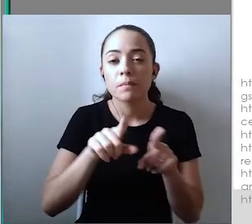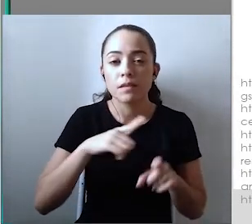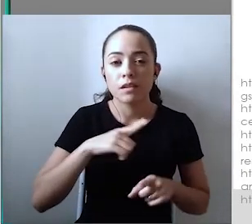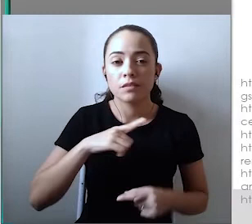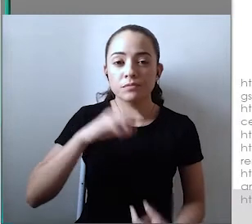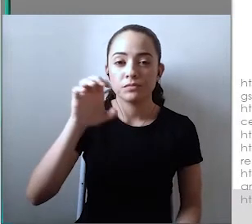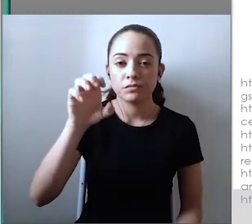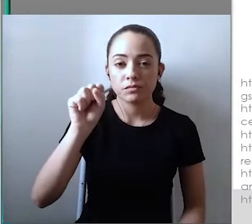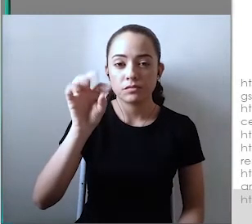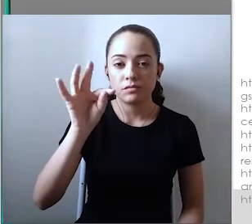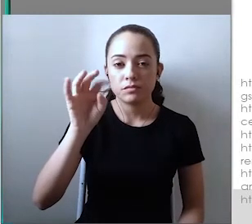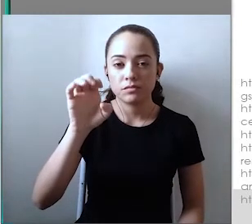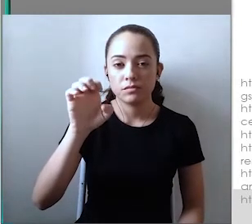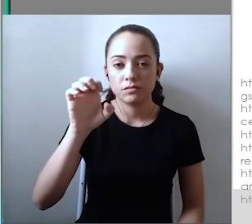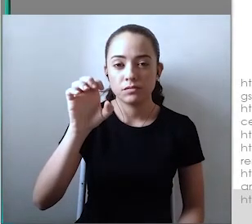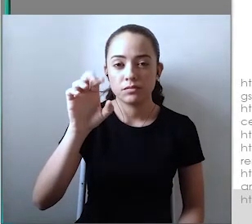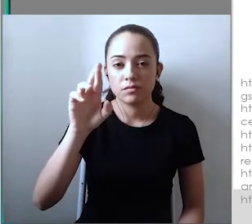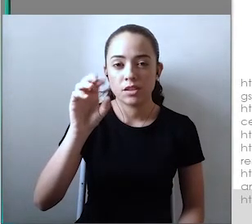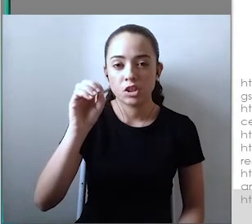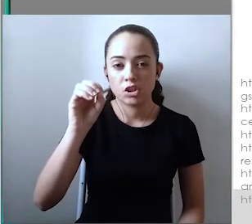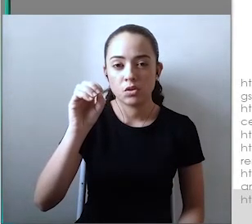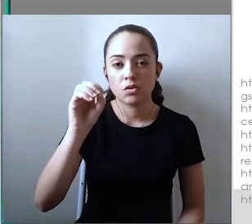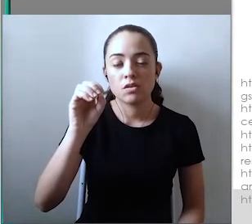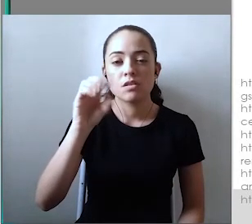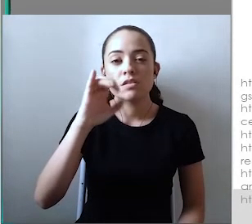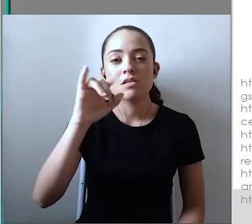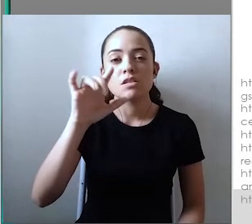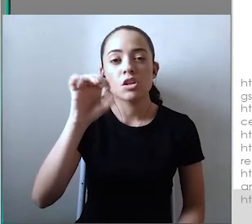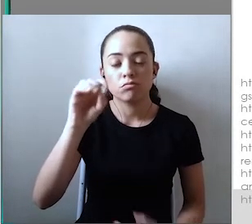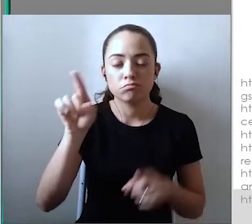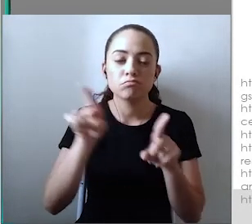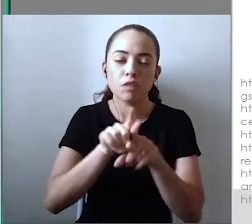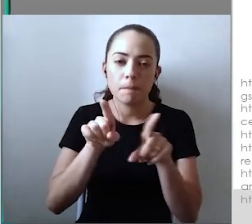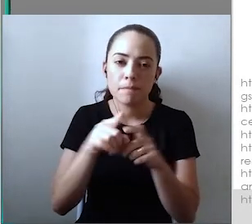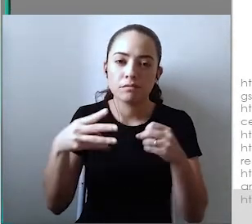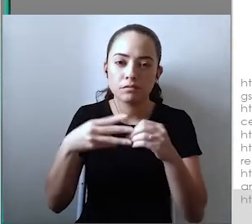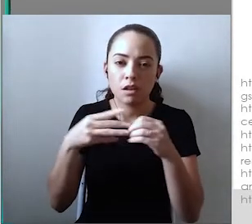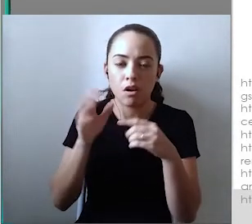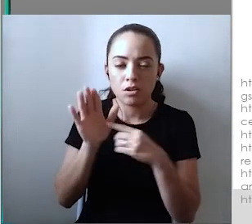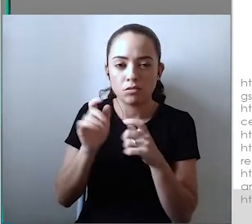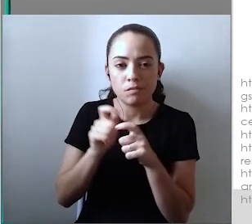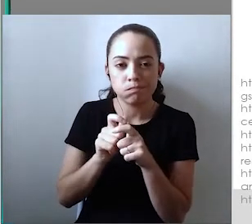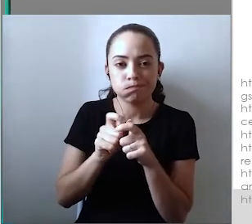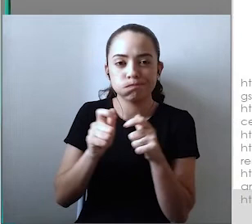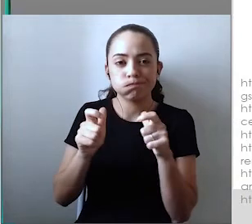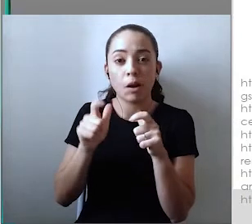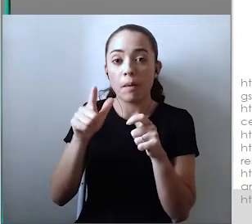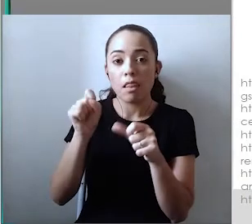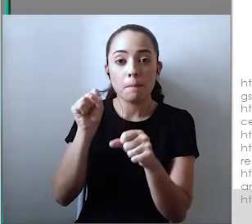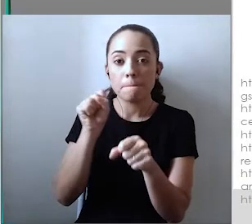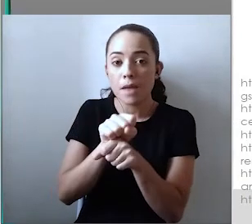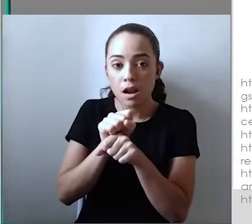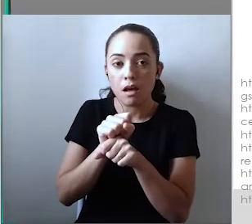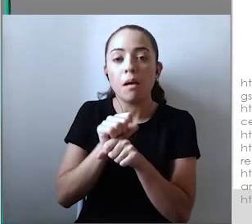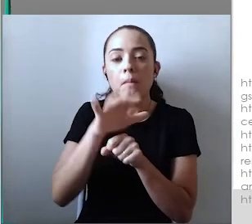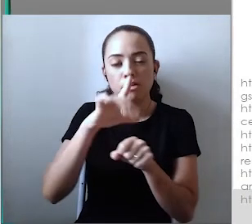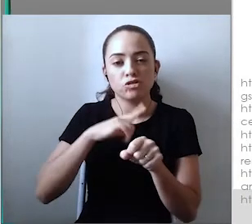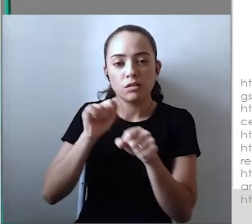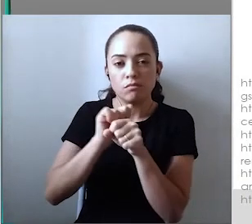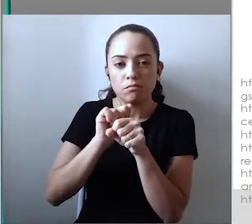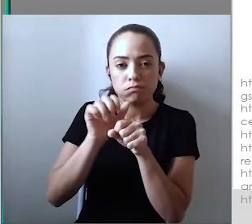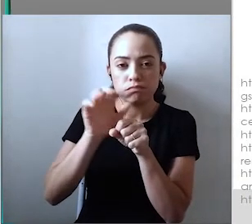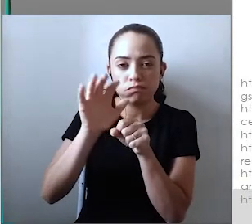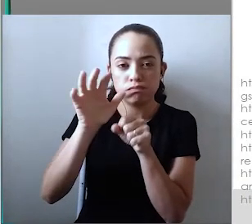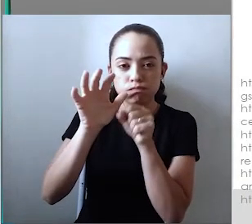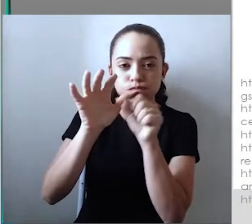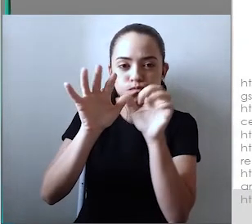Os estereocílios, que também aumentam a superfície celular, contudo são imóveis, mas apresentam ramificações a partir do